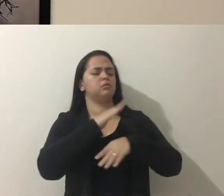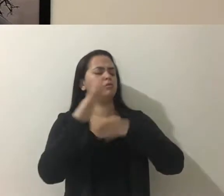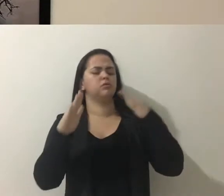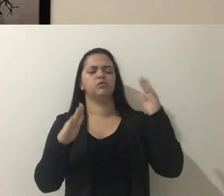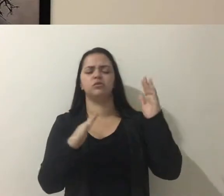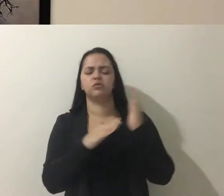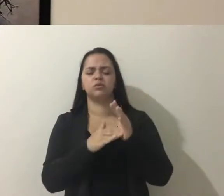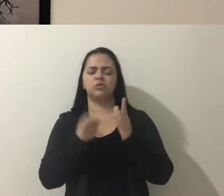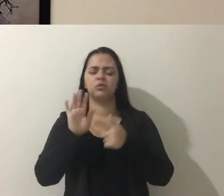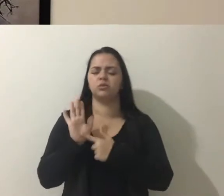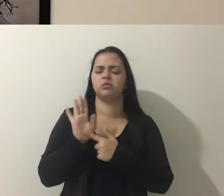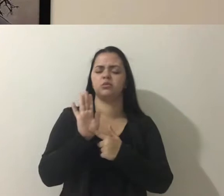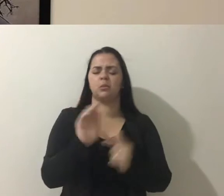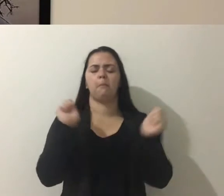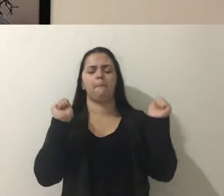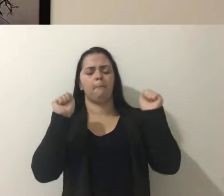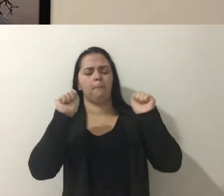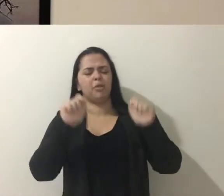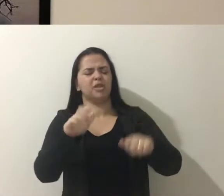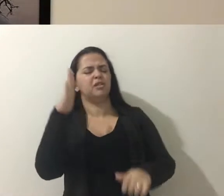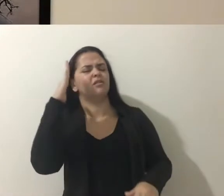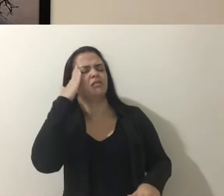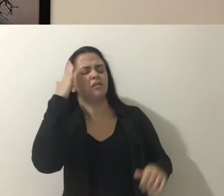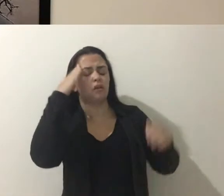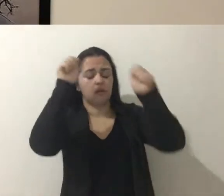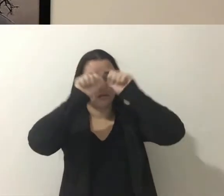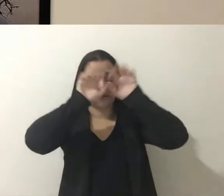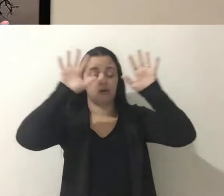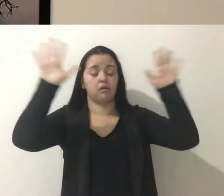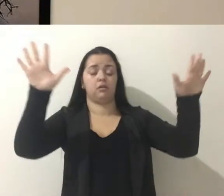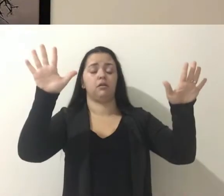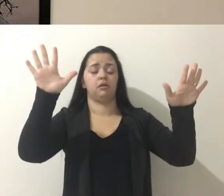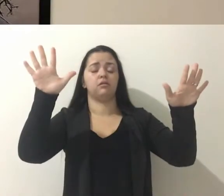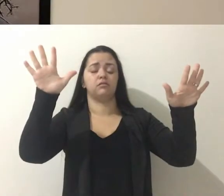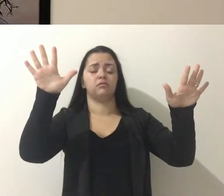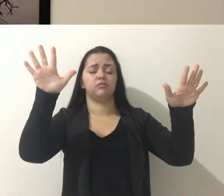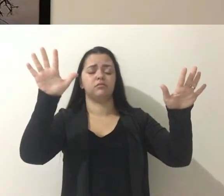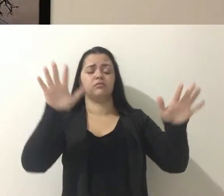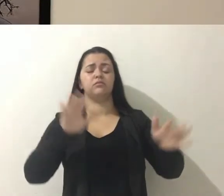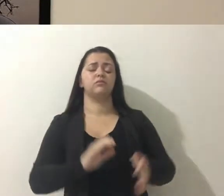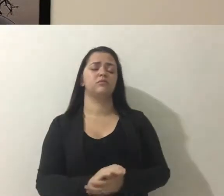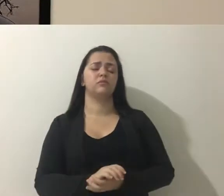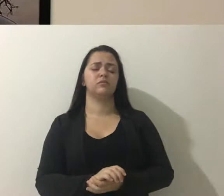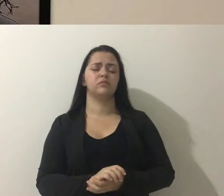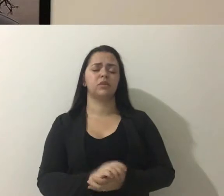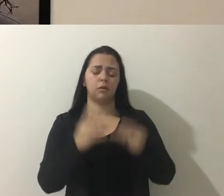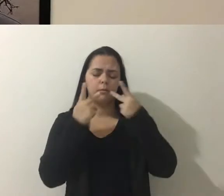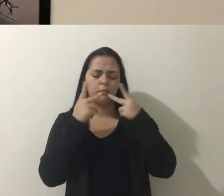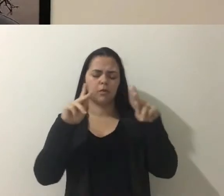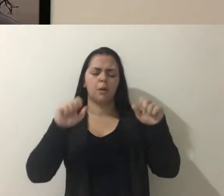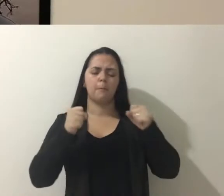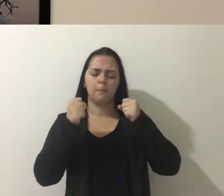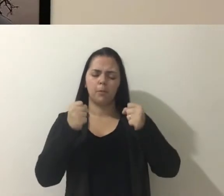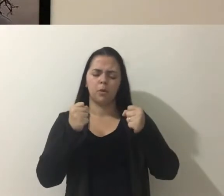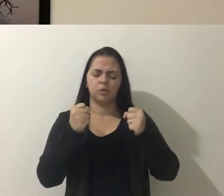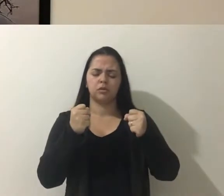apresentada, tudo que vai ser ministrado possa ser compreendido, que as pessoas compreendam a mensagem e que essa mensagem